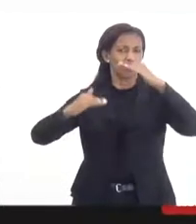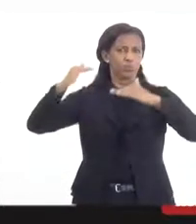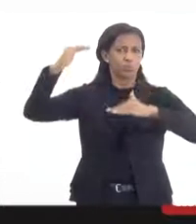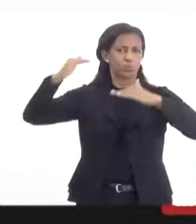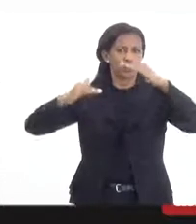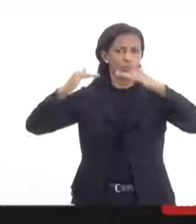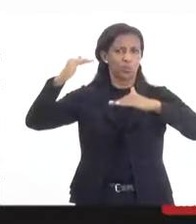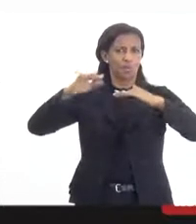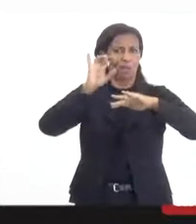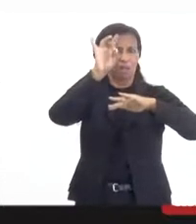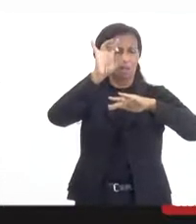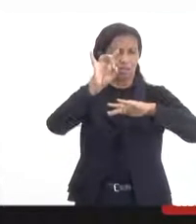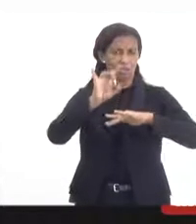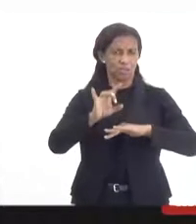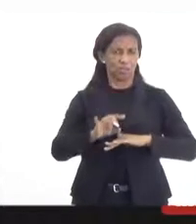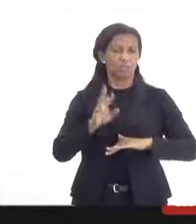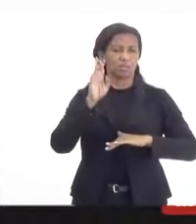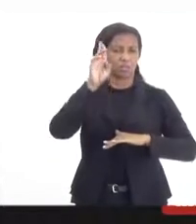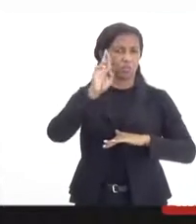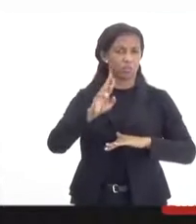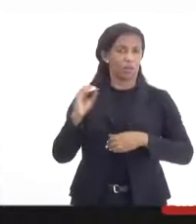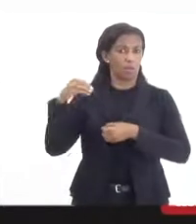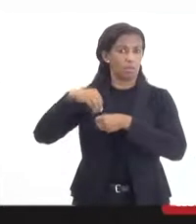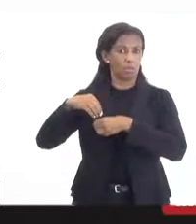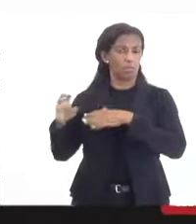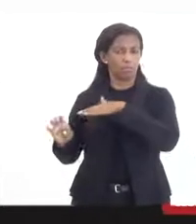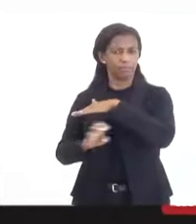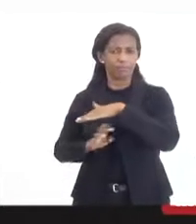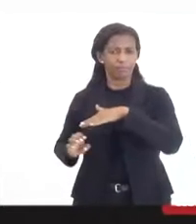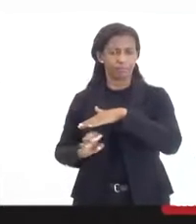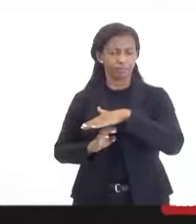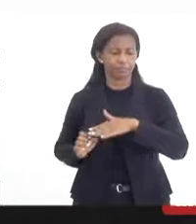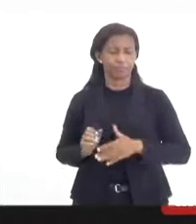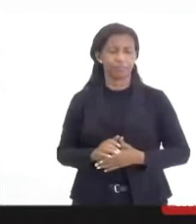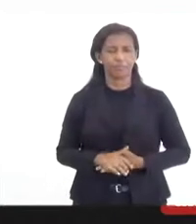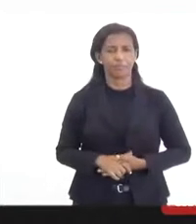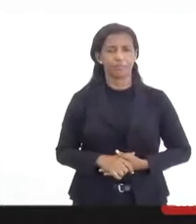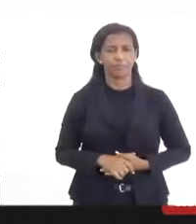alçada deliberativa dentro da companhia.